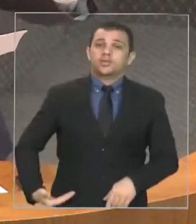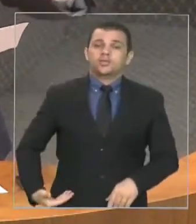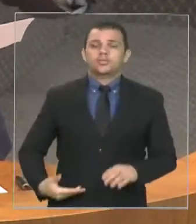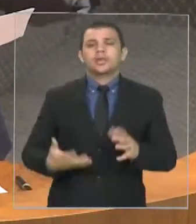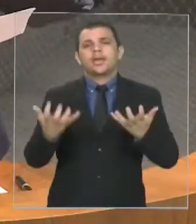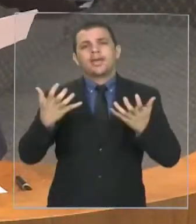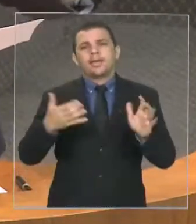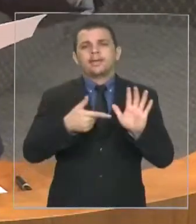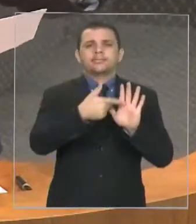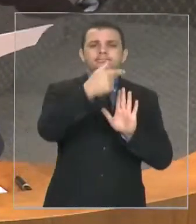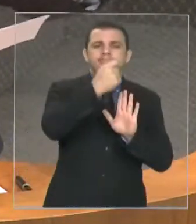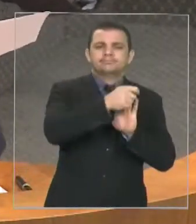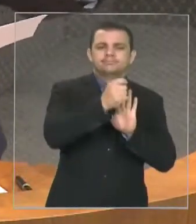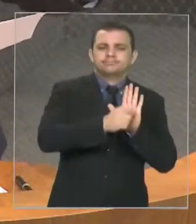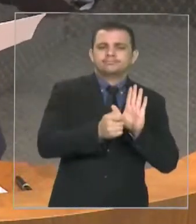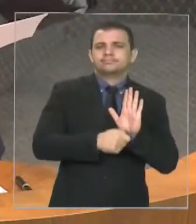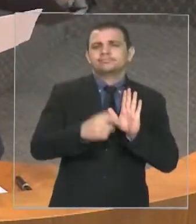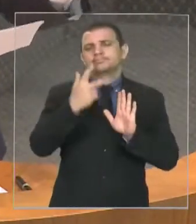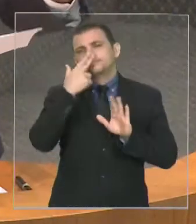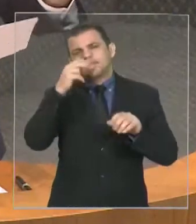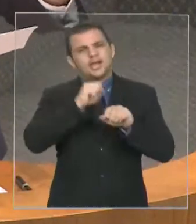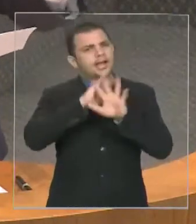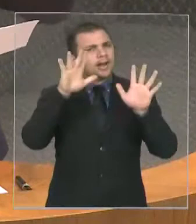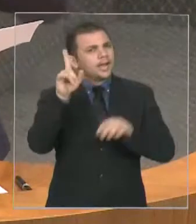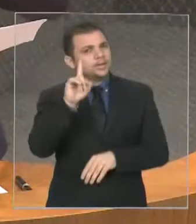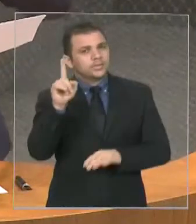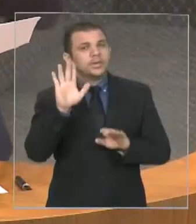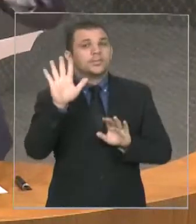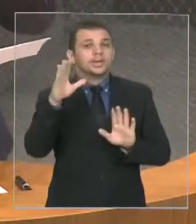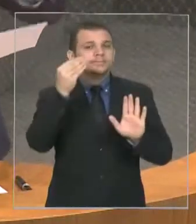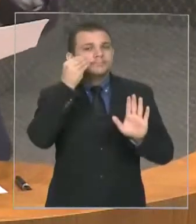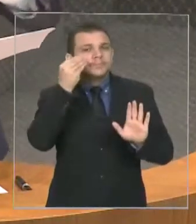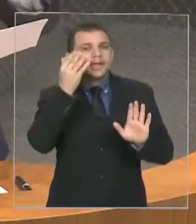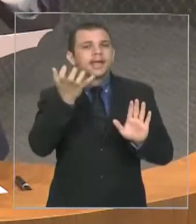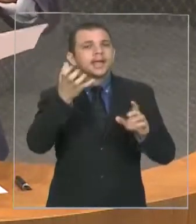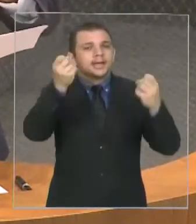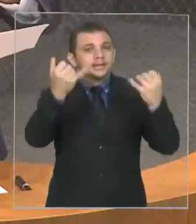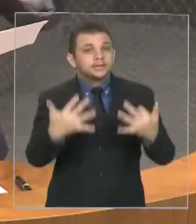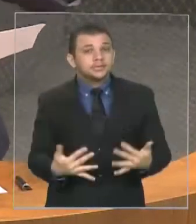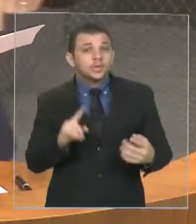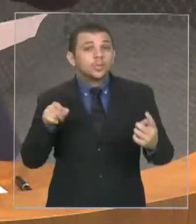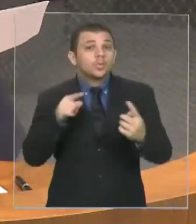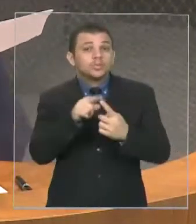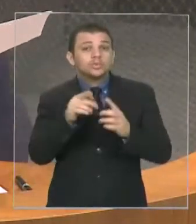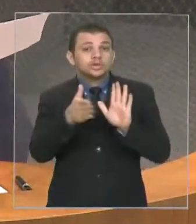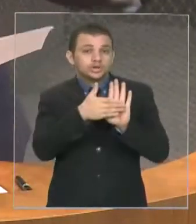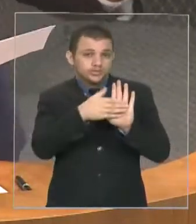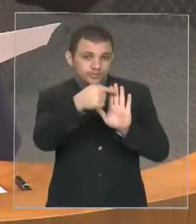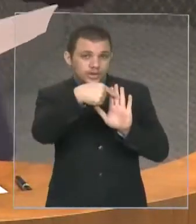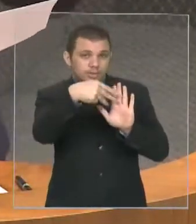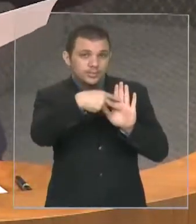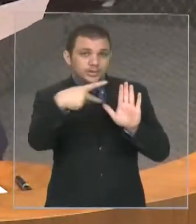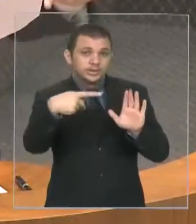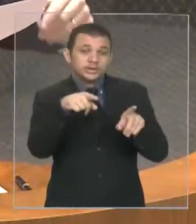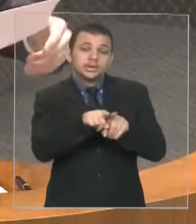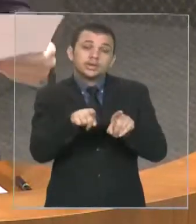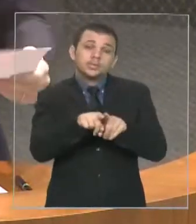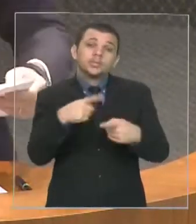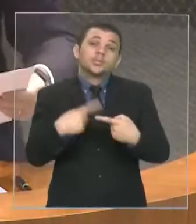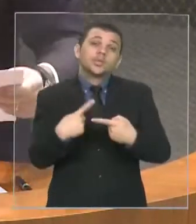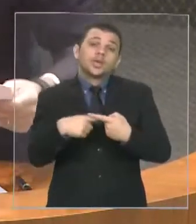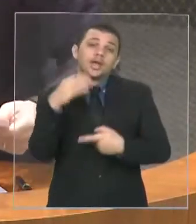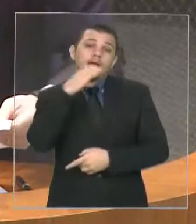clara, mas que tenta explicar o propósito dessa medida provisória, o porquê da urgência desta medida